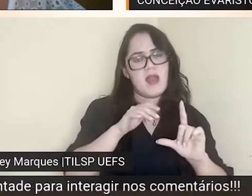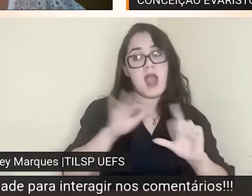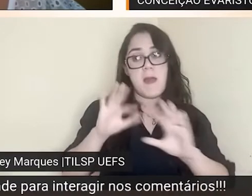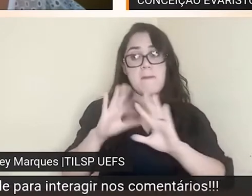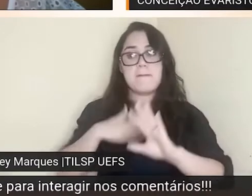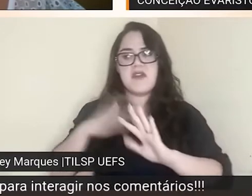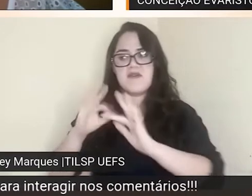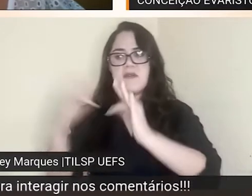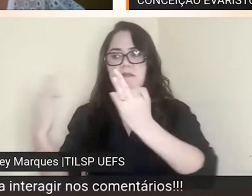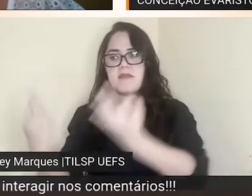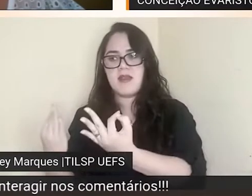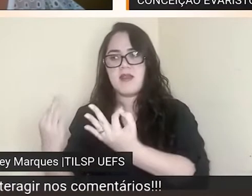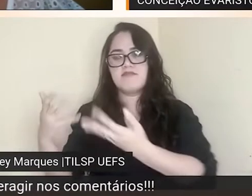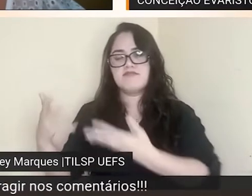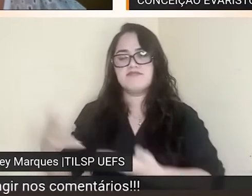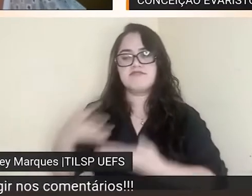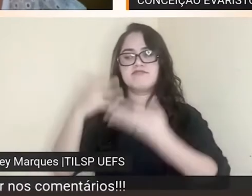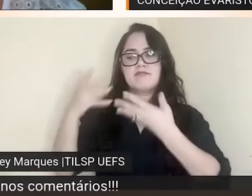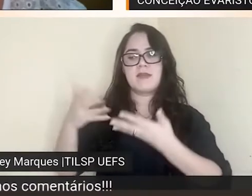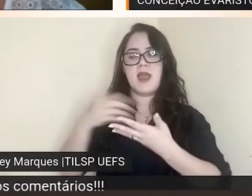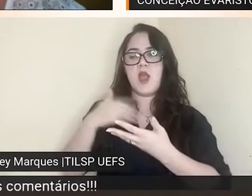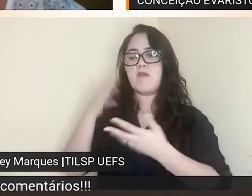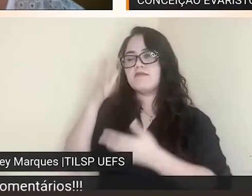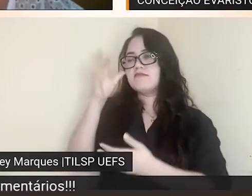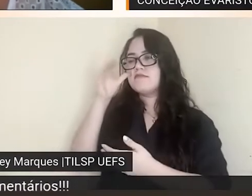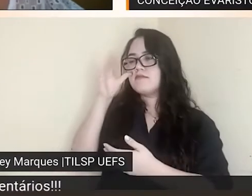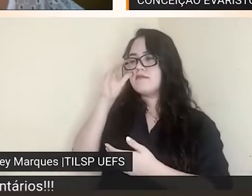a escrever,